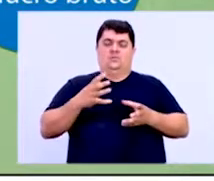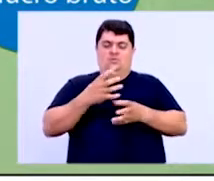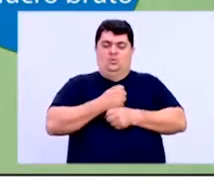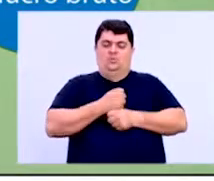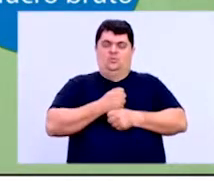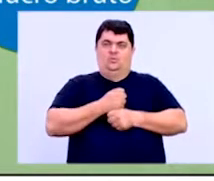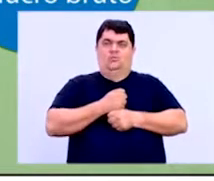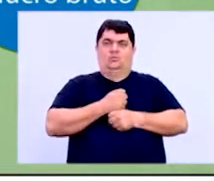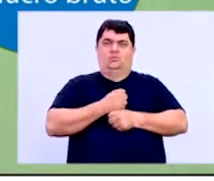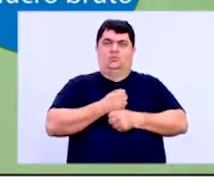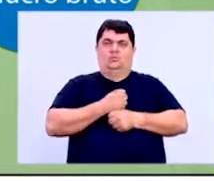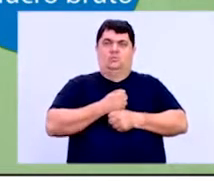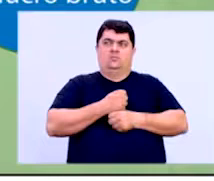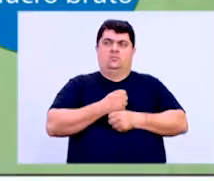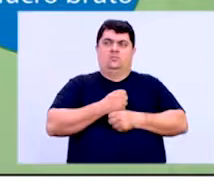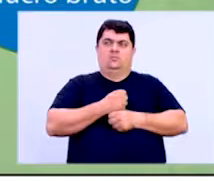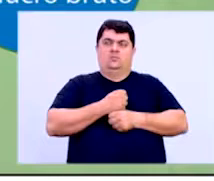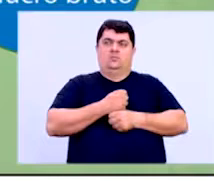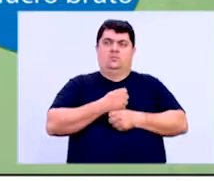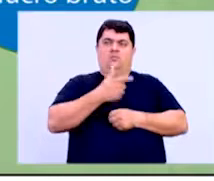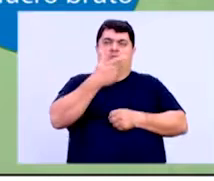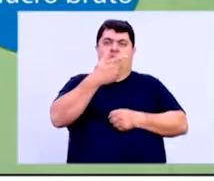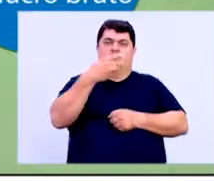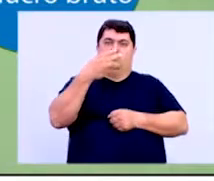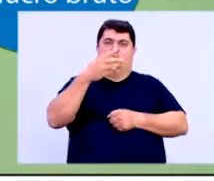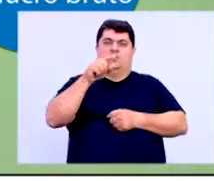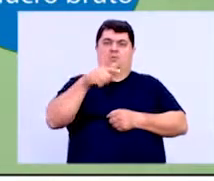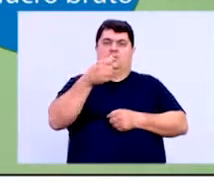tudo. Isso aqui, ó,